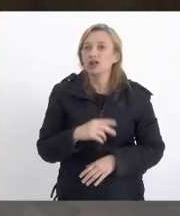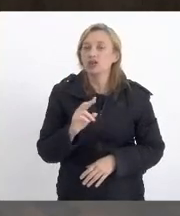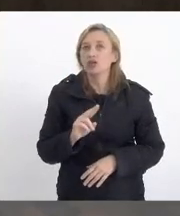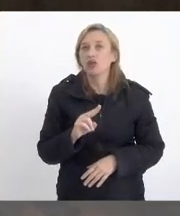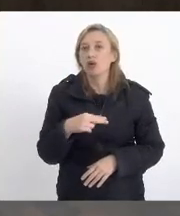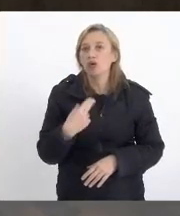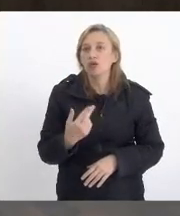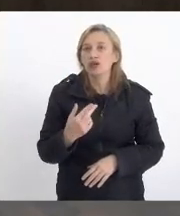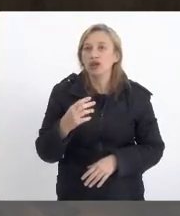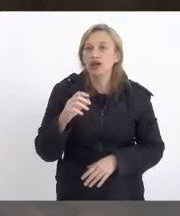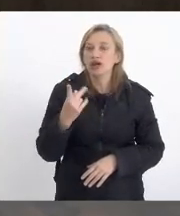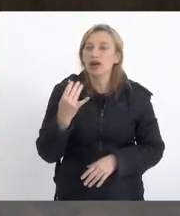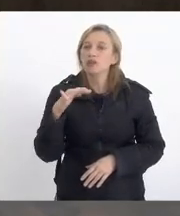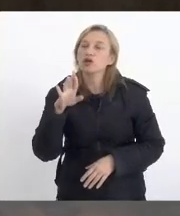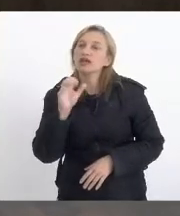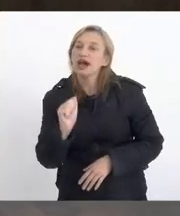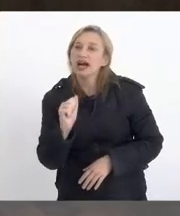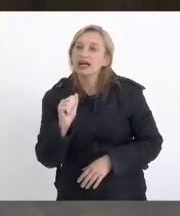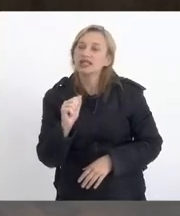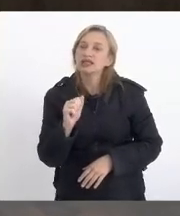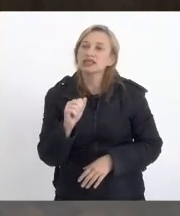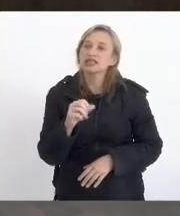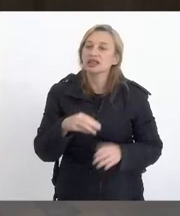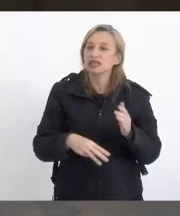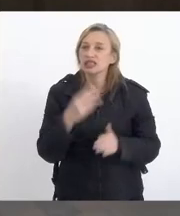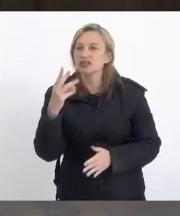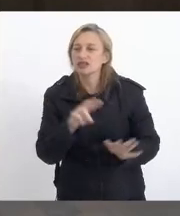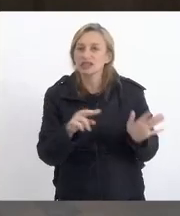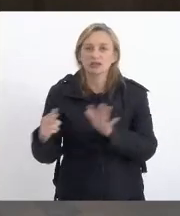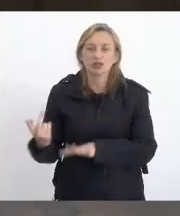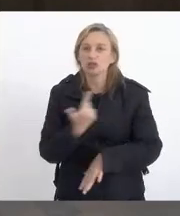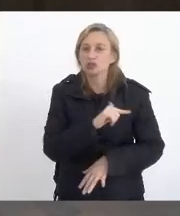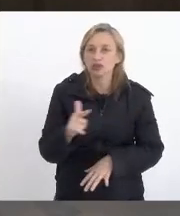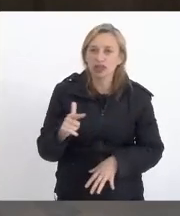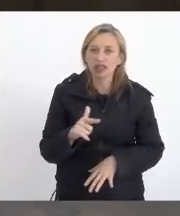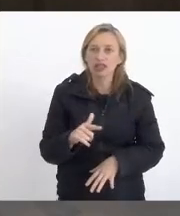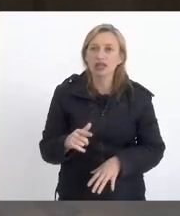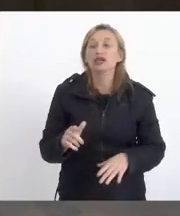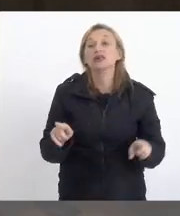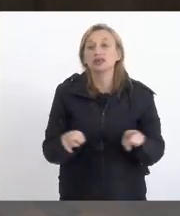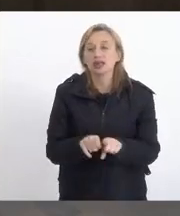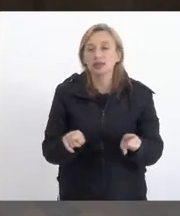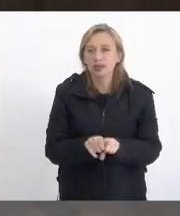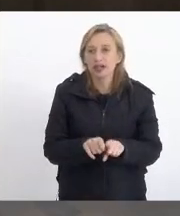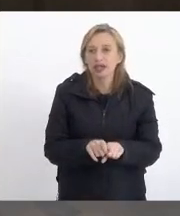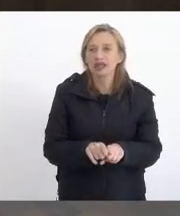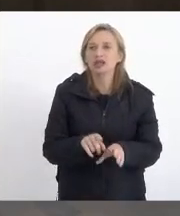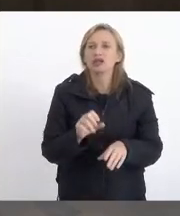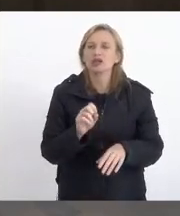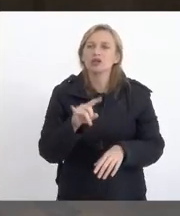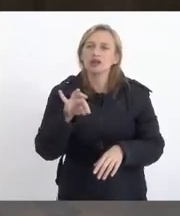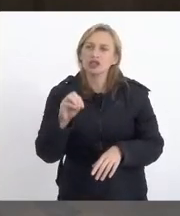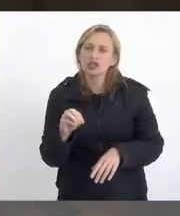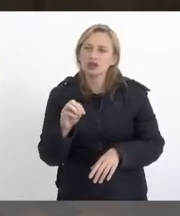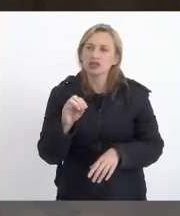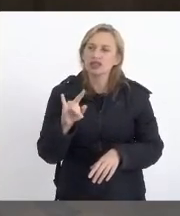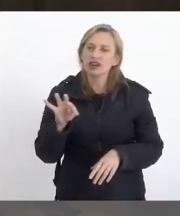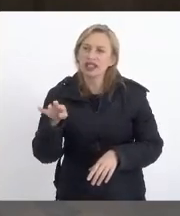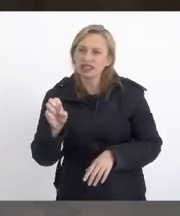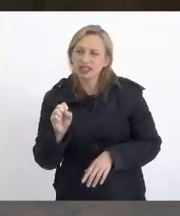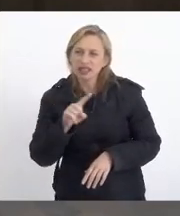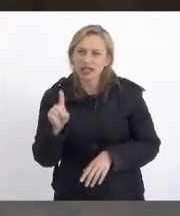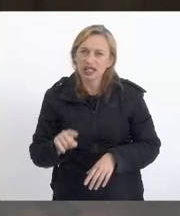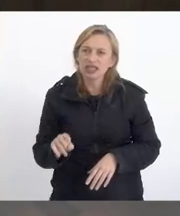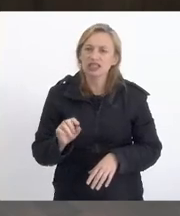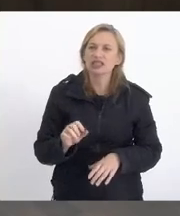faz hemodiálise 3 vezes na semana, não tem esse incremento. Ao mesmo tempo que tem um incremento do auxílio invalidez, que é um outro auxílio